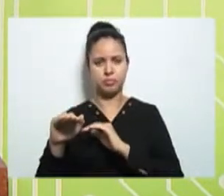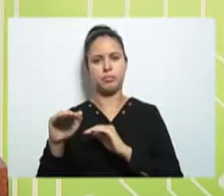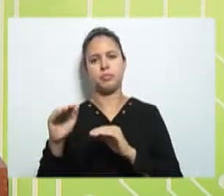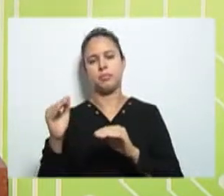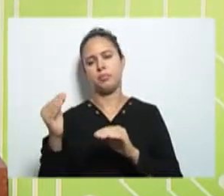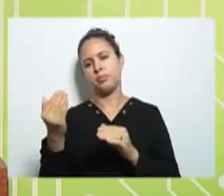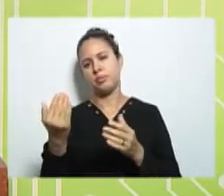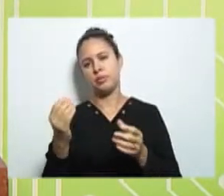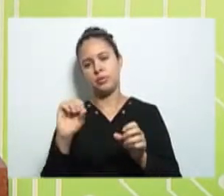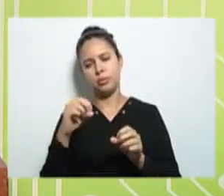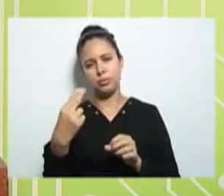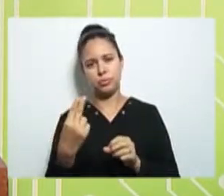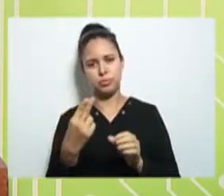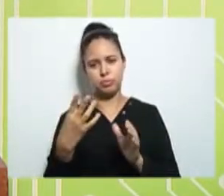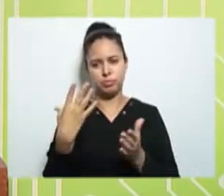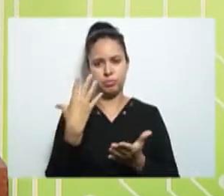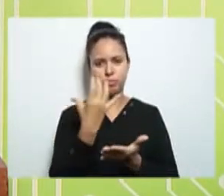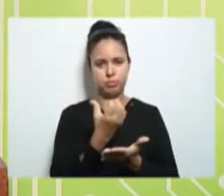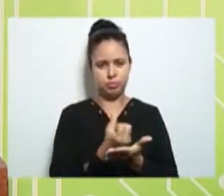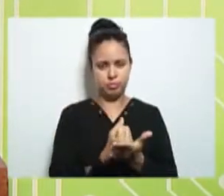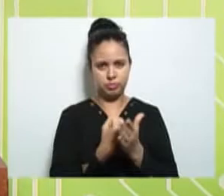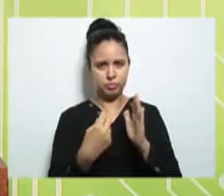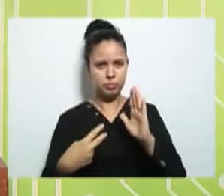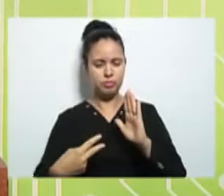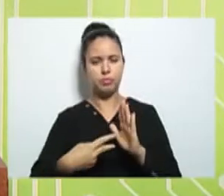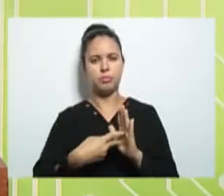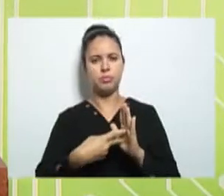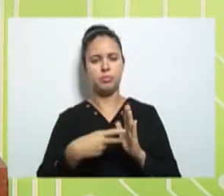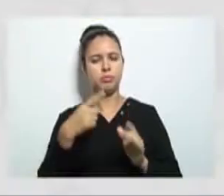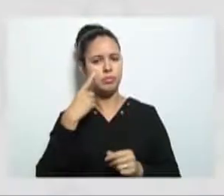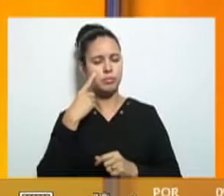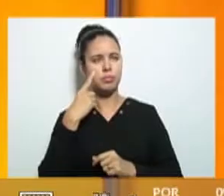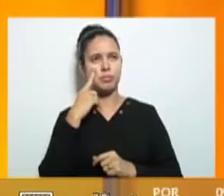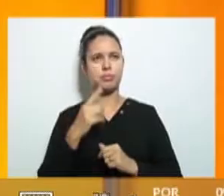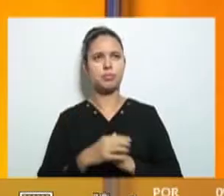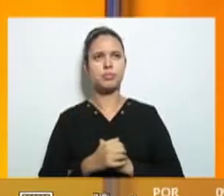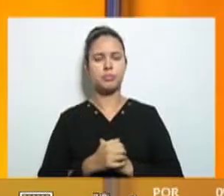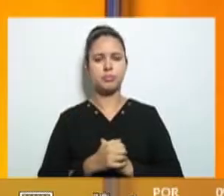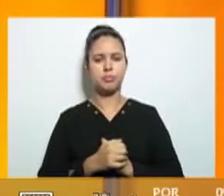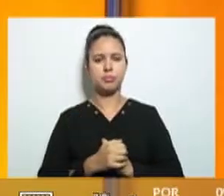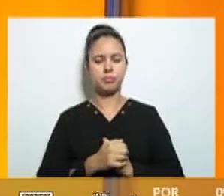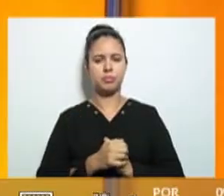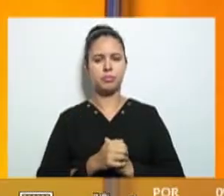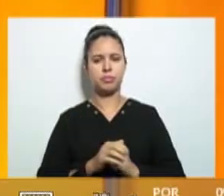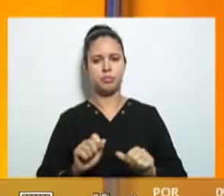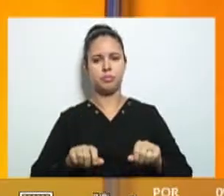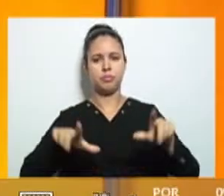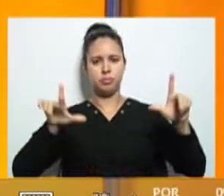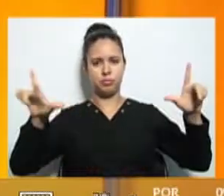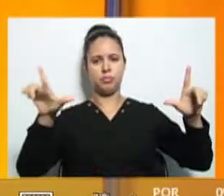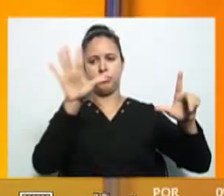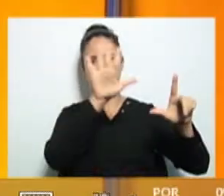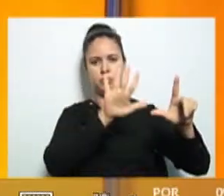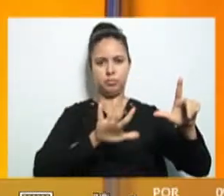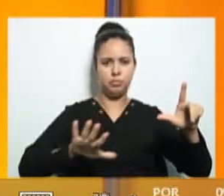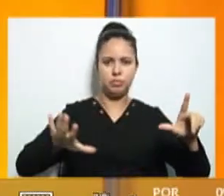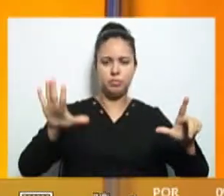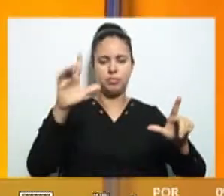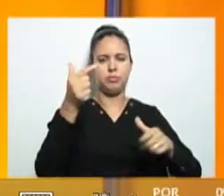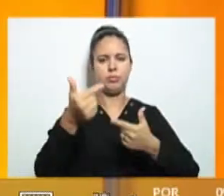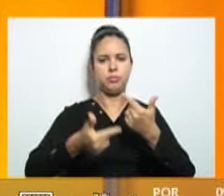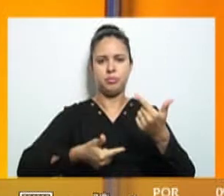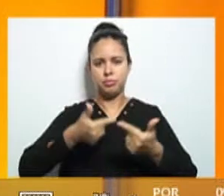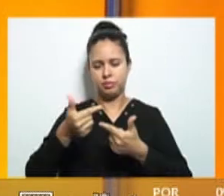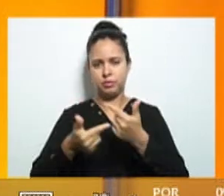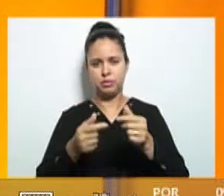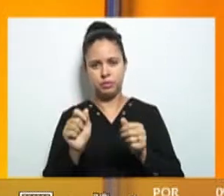por aí vai, tá? Esses outros assuntos. Então bora ver aqui, tá, gente? Ó, área de trabalho, tá? Aquela área inicial, beleza? Então o que que eu